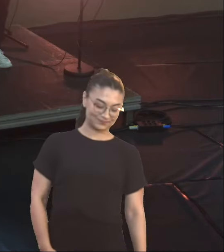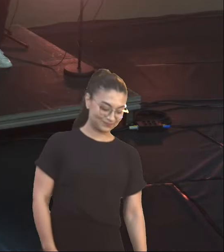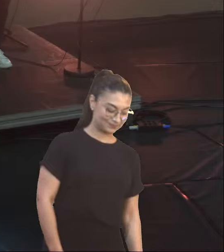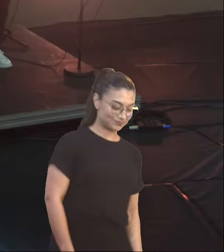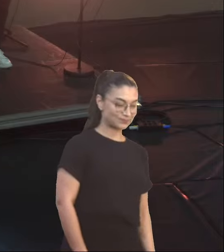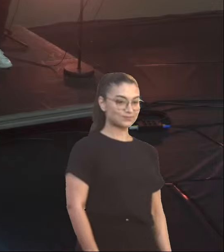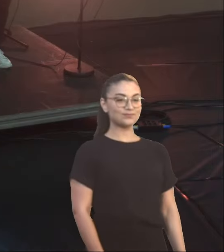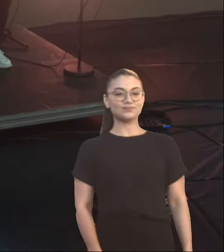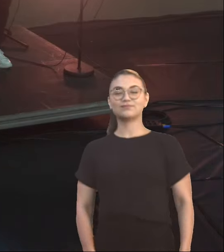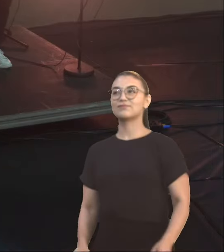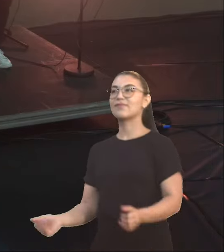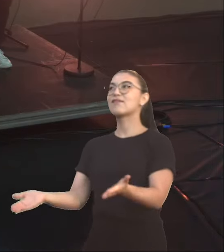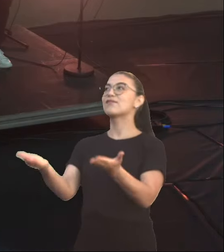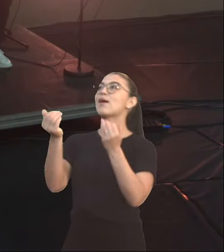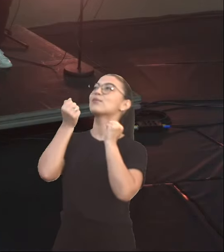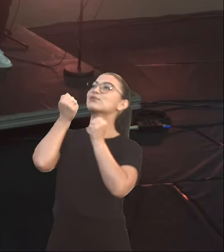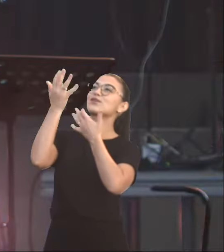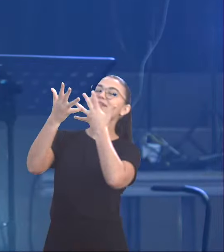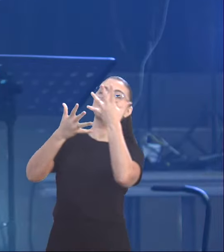vamos cantar.